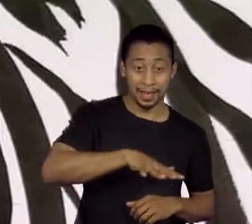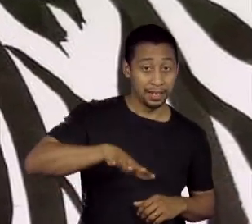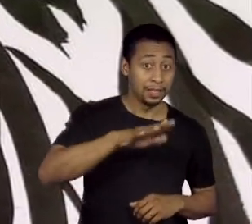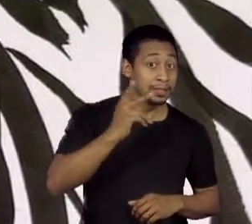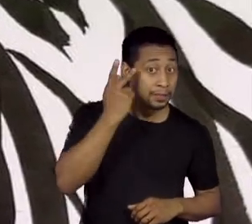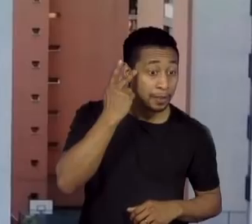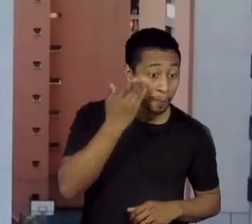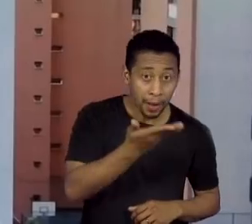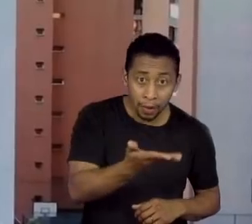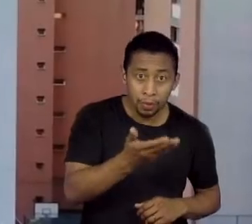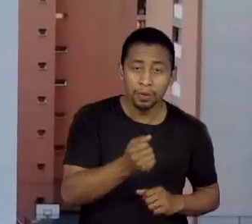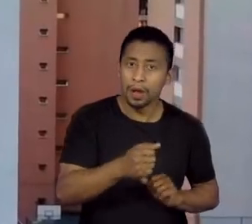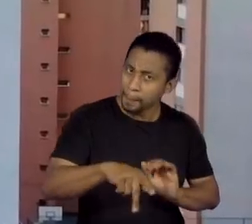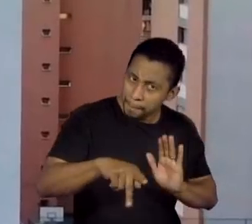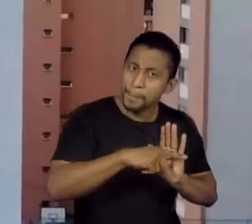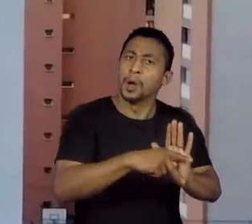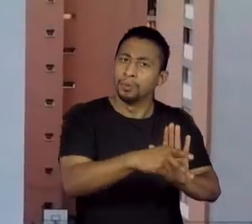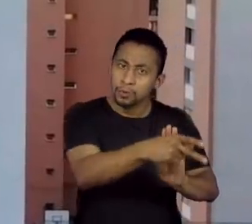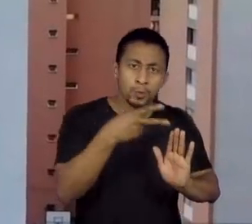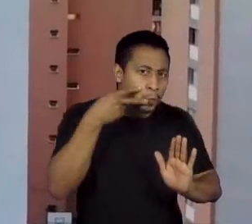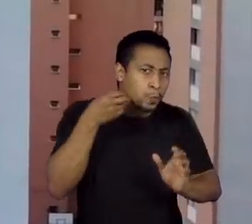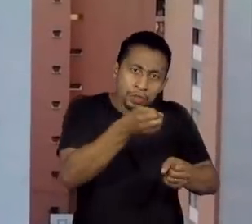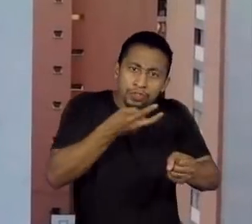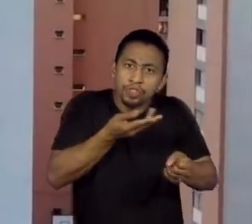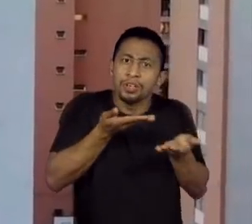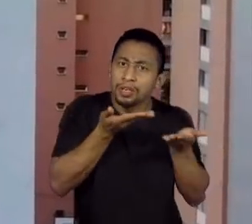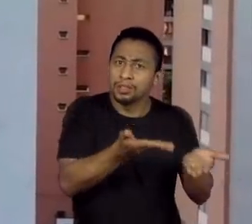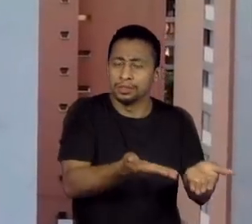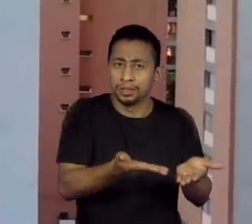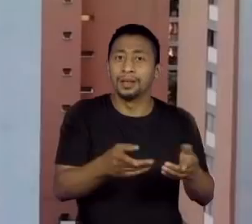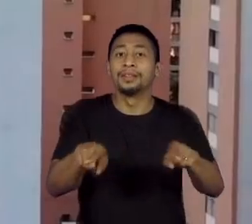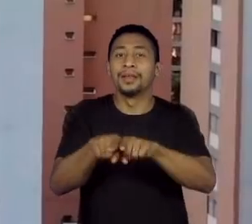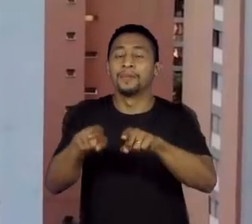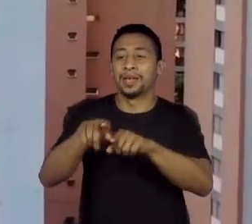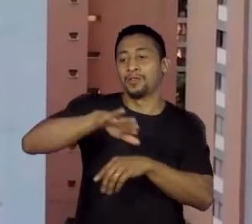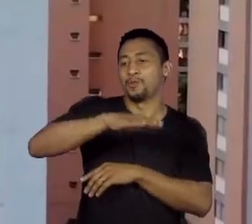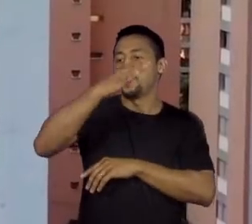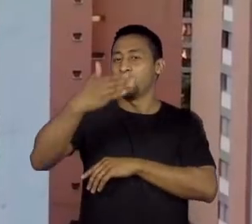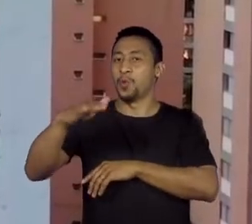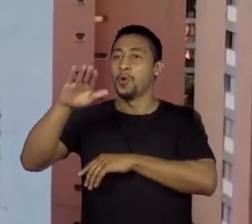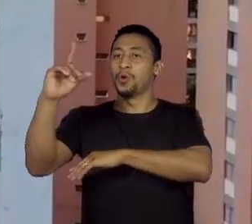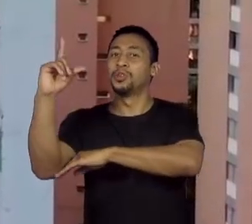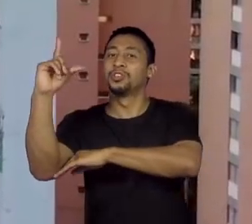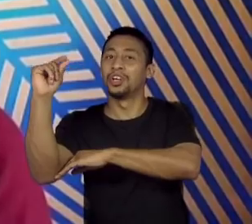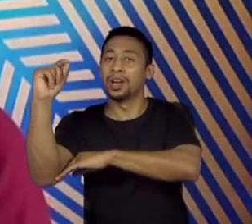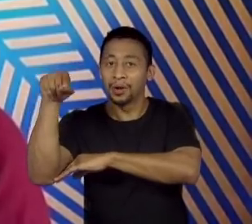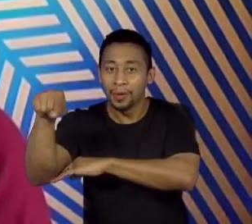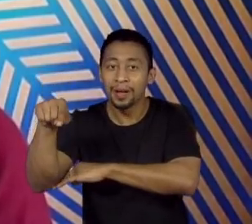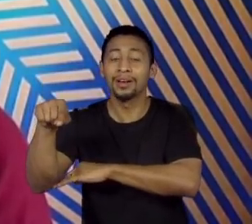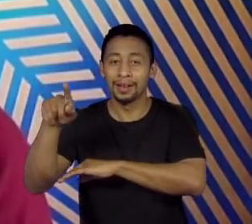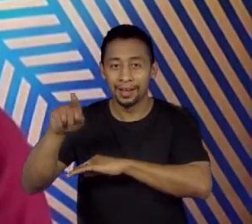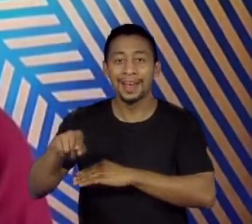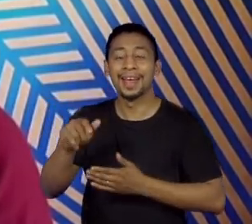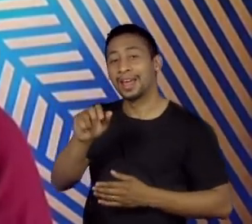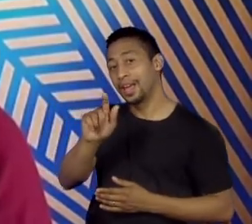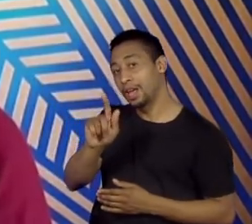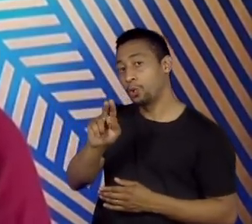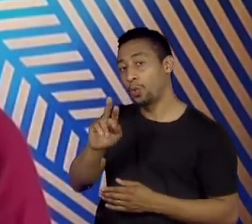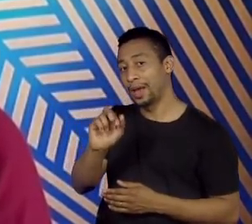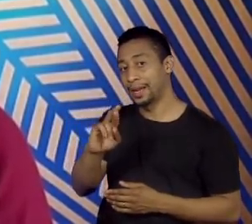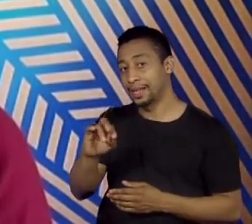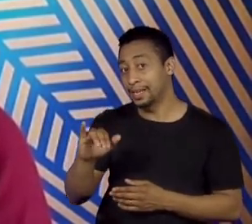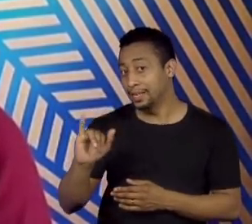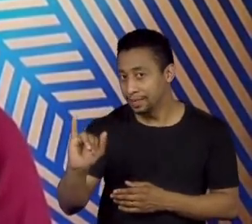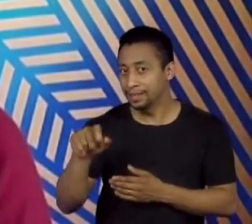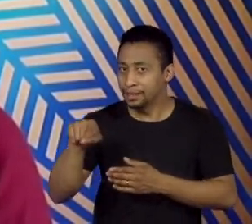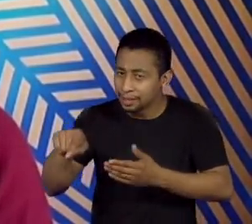que São Paulo é terra guarani, né, que o Morro do Jaraguá é guarani, né? E todo esse território é indígena, né? Mas assim,